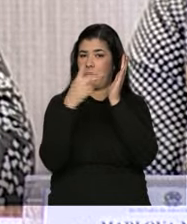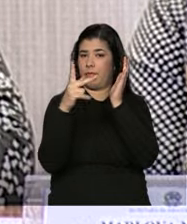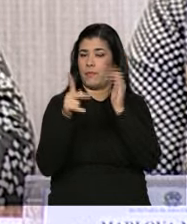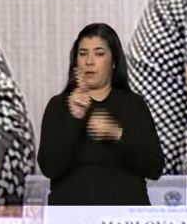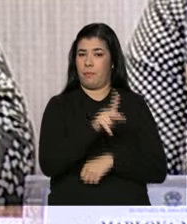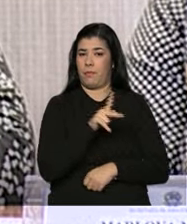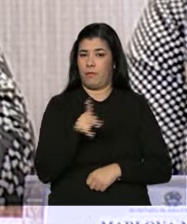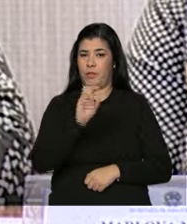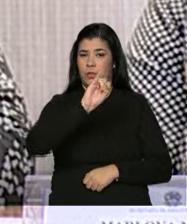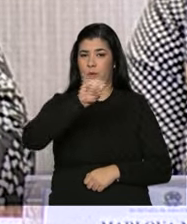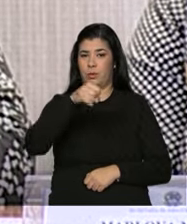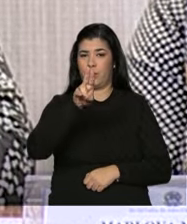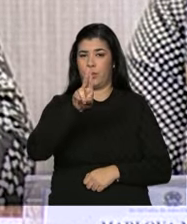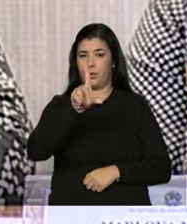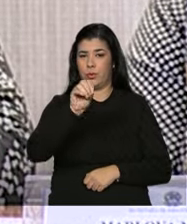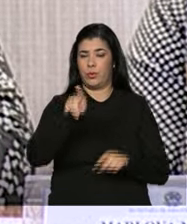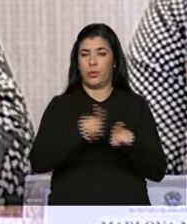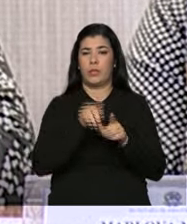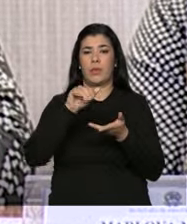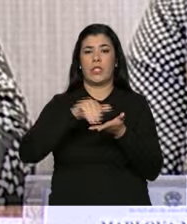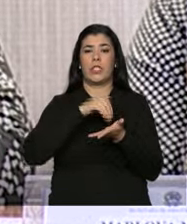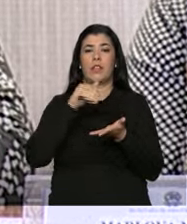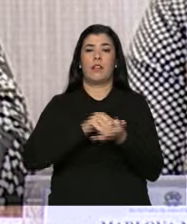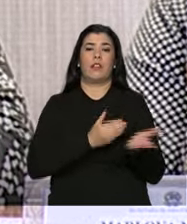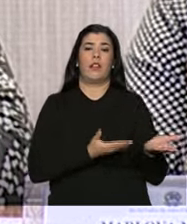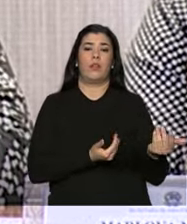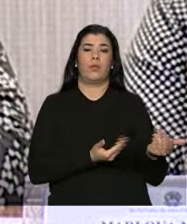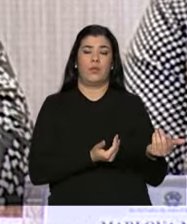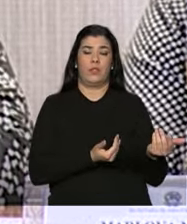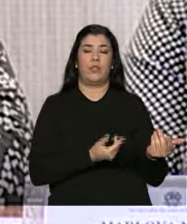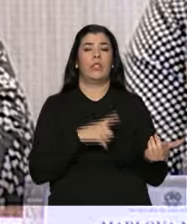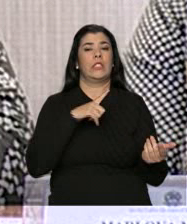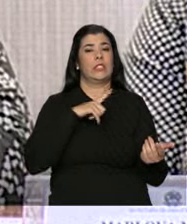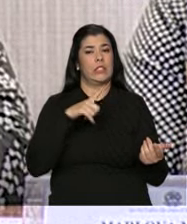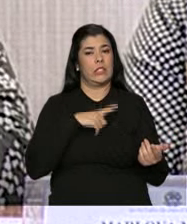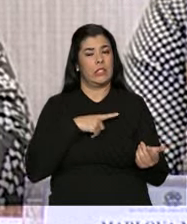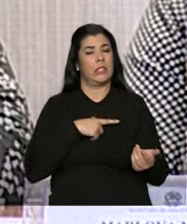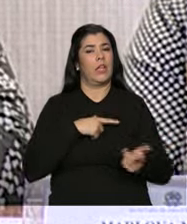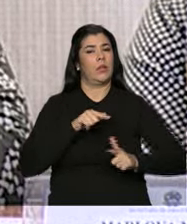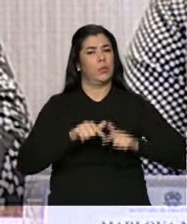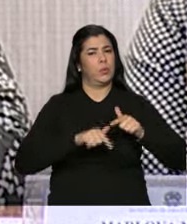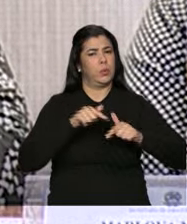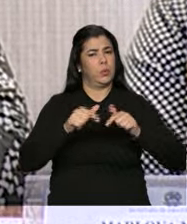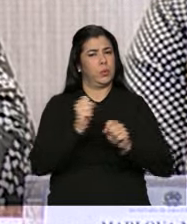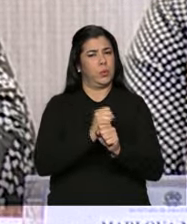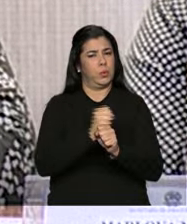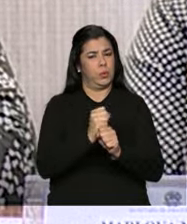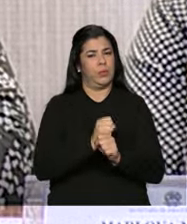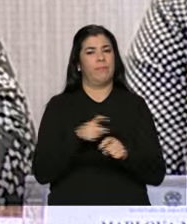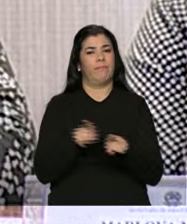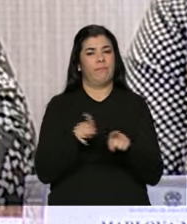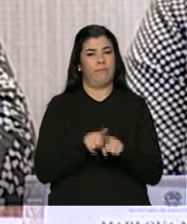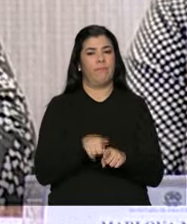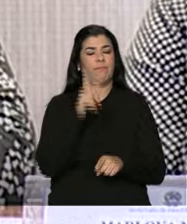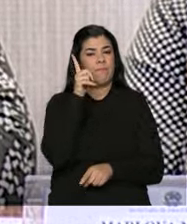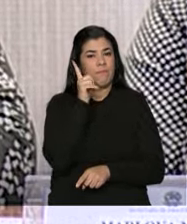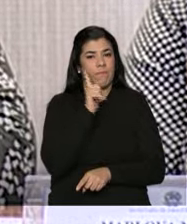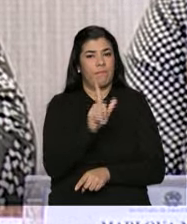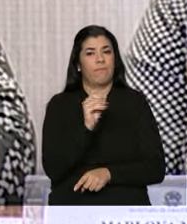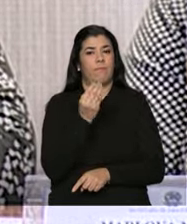Secretaria de Juventude por ter trabalhado nesse ano e ter